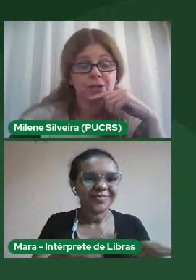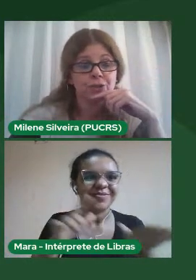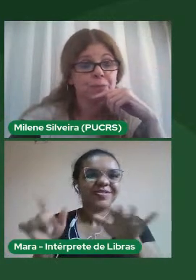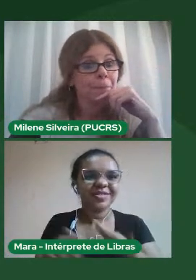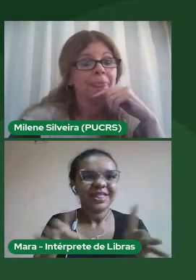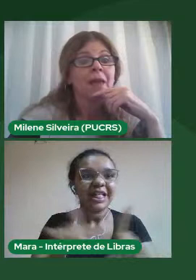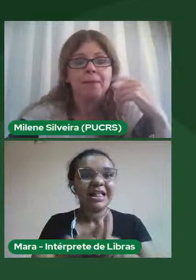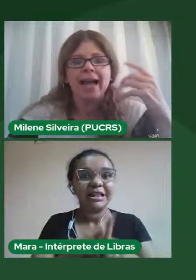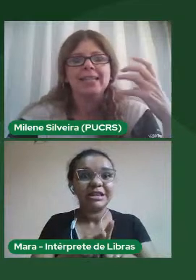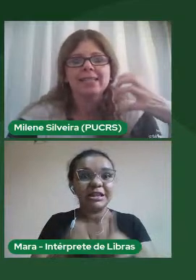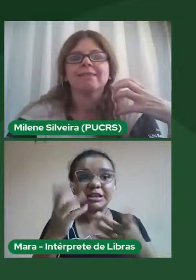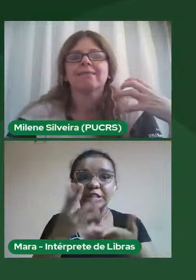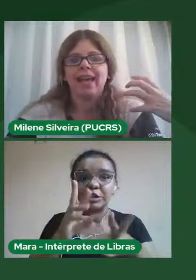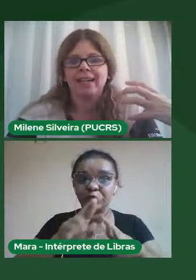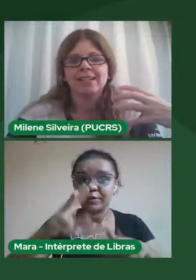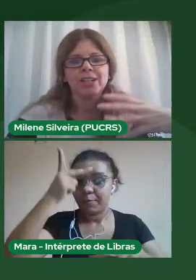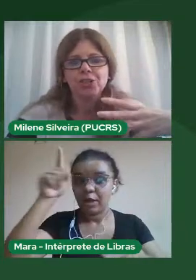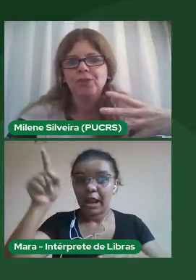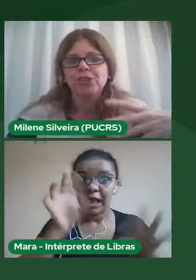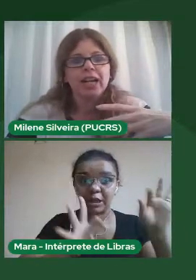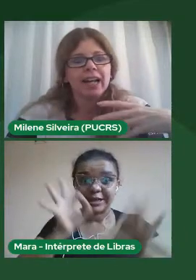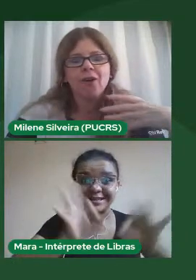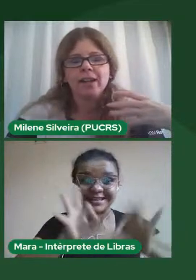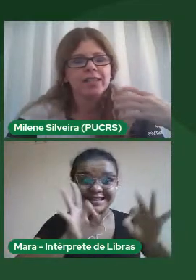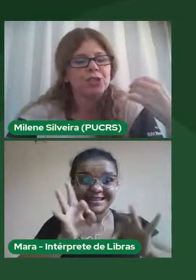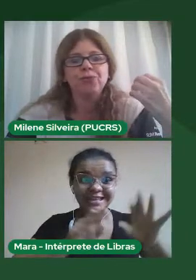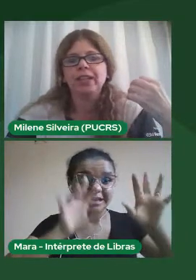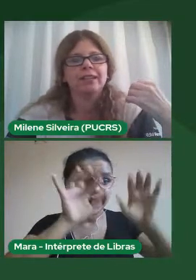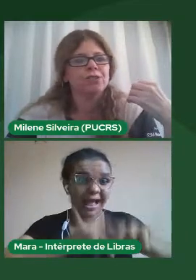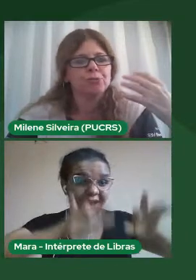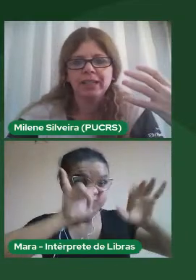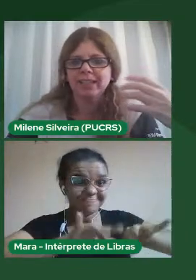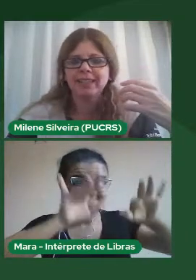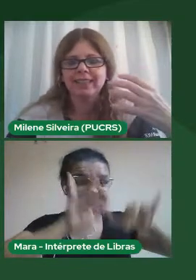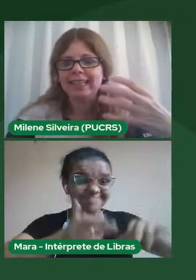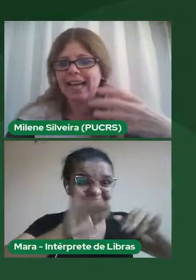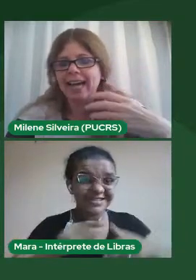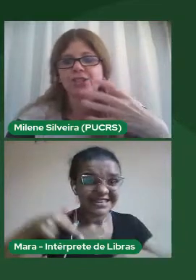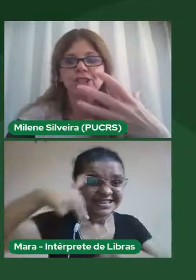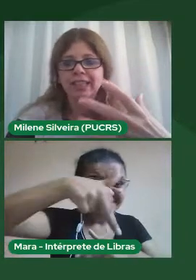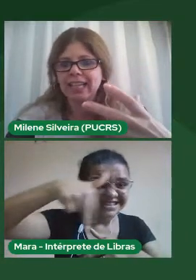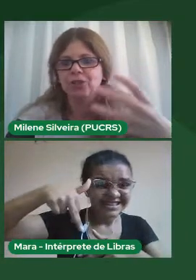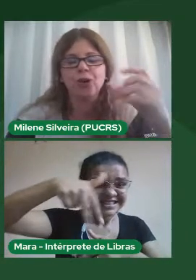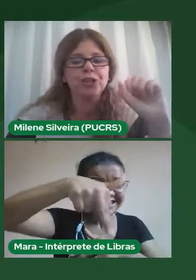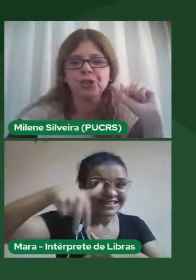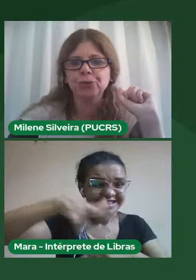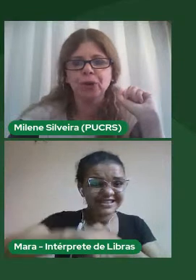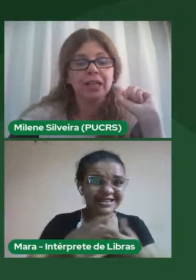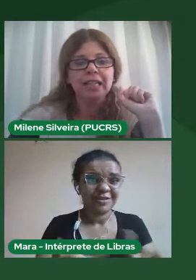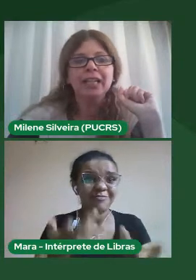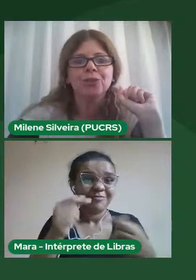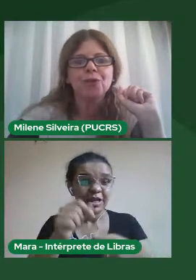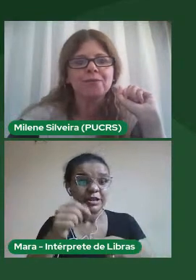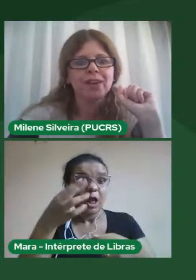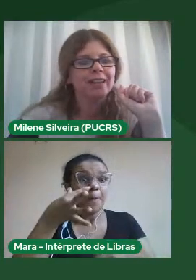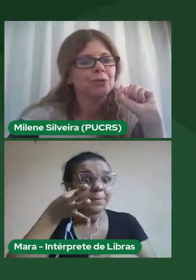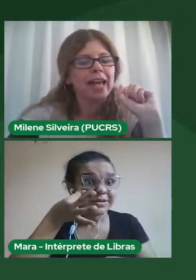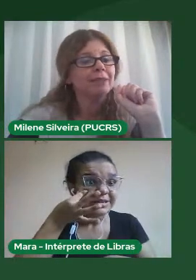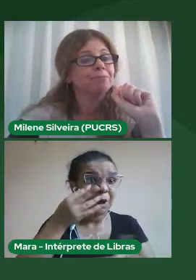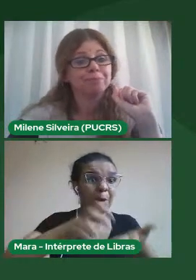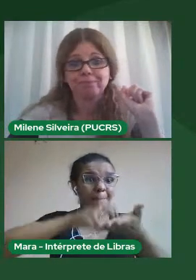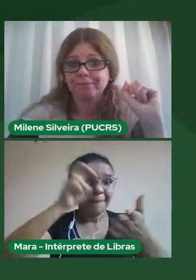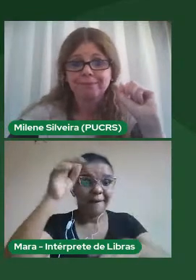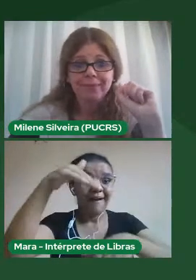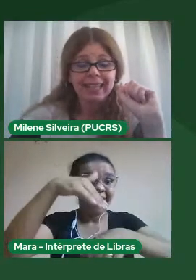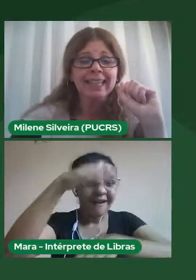correndo bastante. Mas é cansativo, chega aquela hora, assim, a gente fica de manhã, de tarde, de noite no